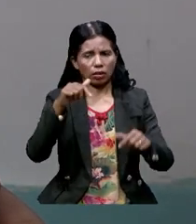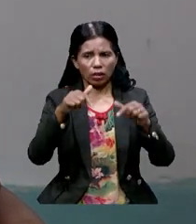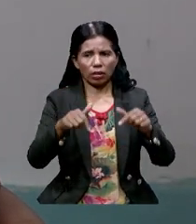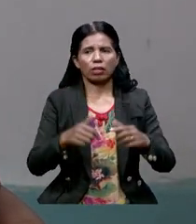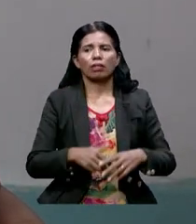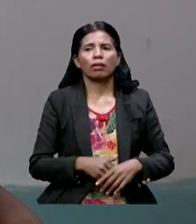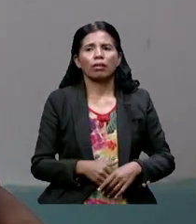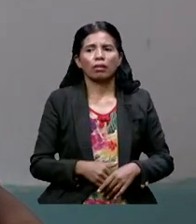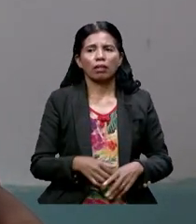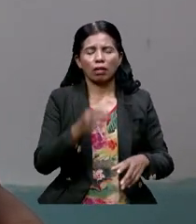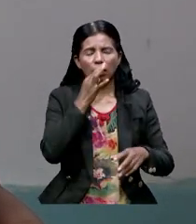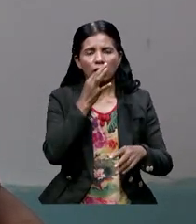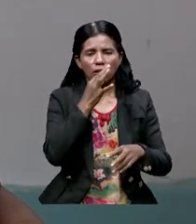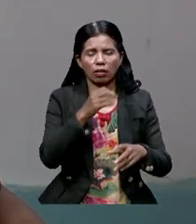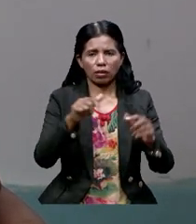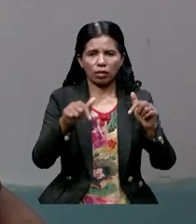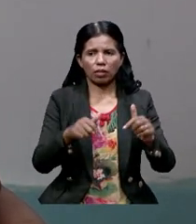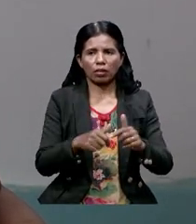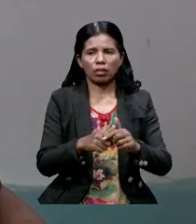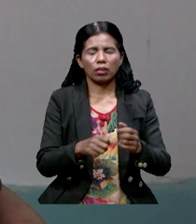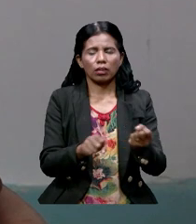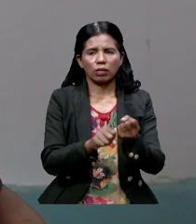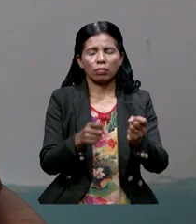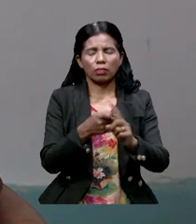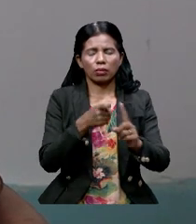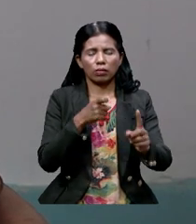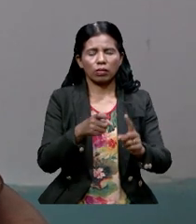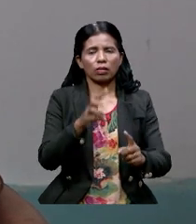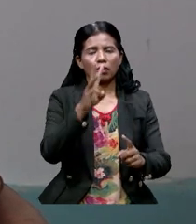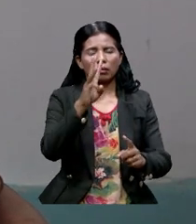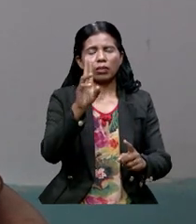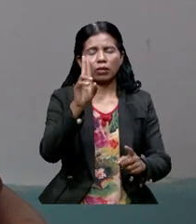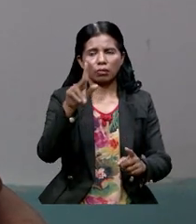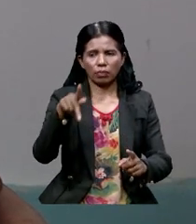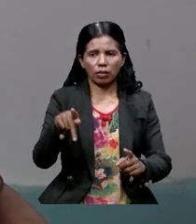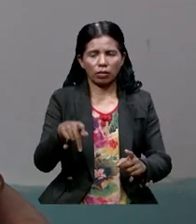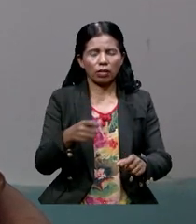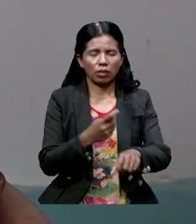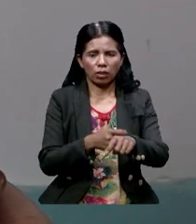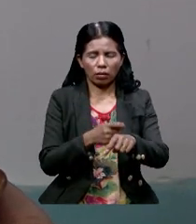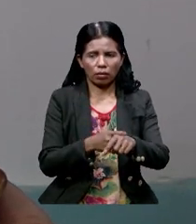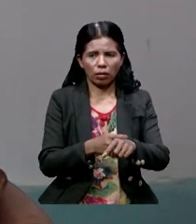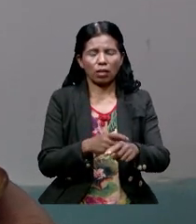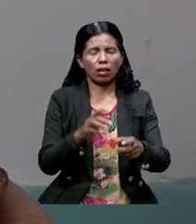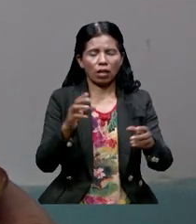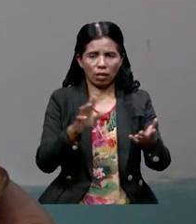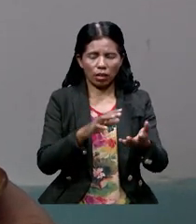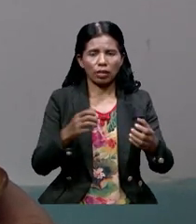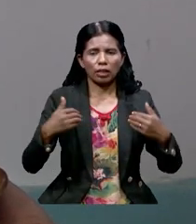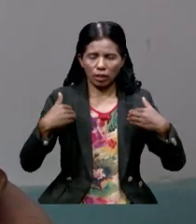in a hane de maca support of the WP yang buat ni hans lau ho tempo di stok iha kita